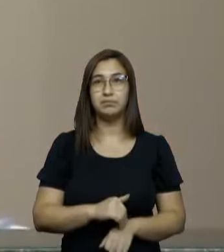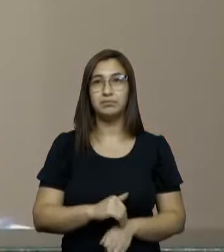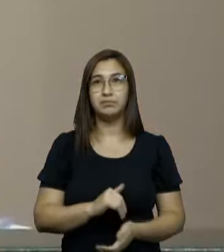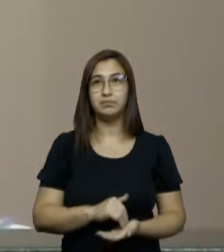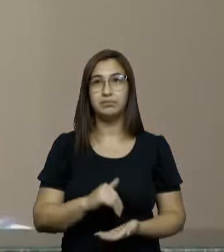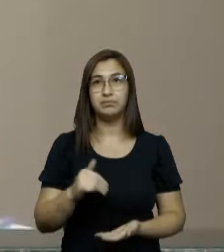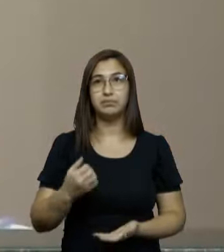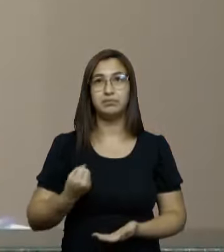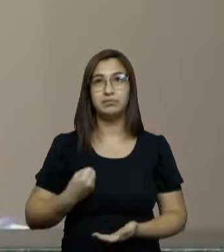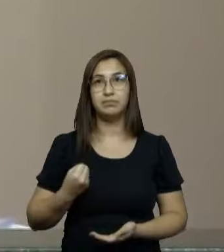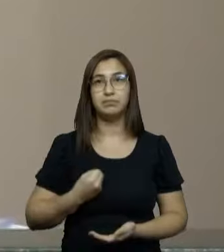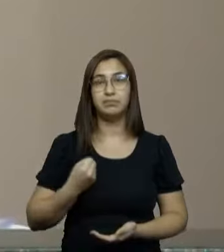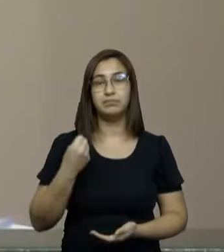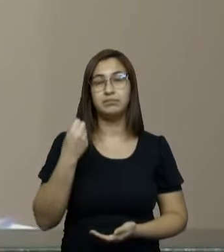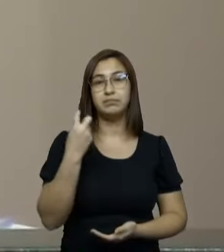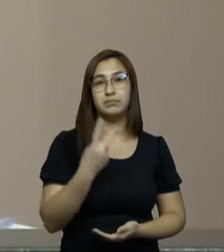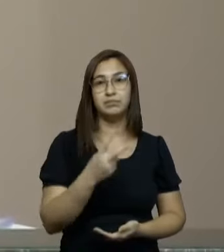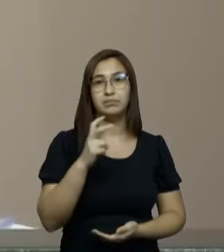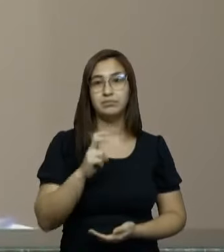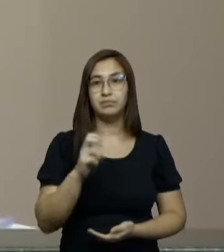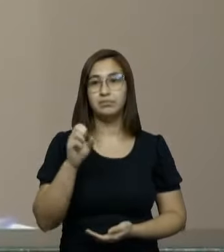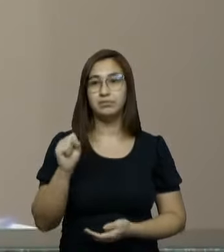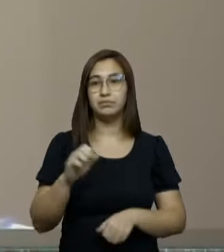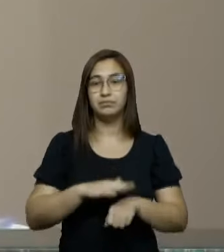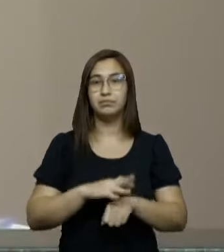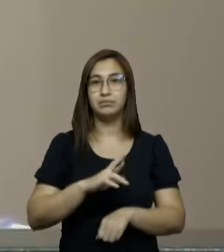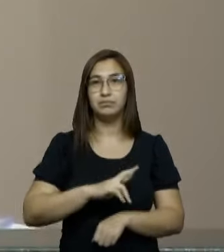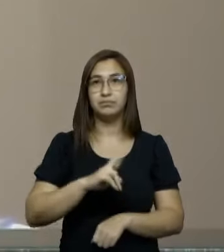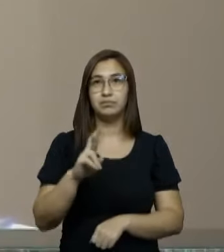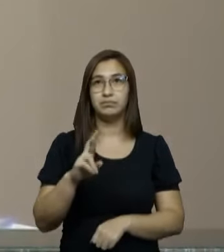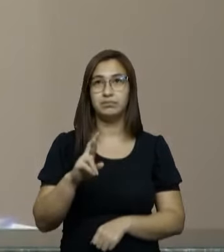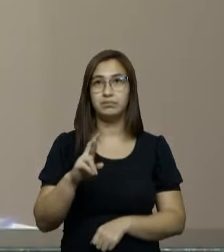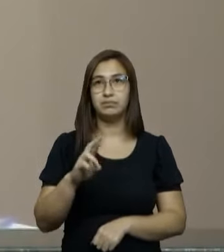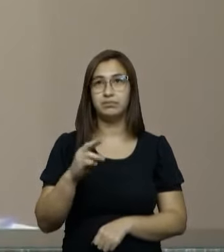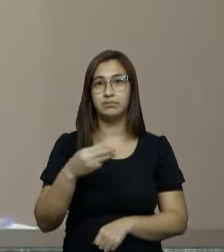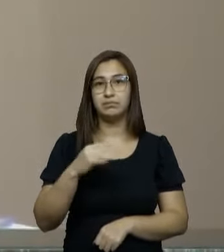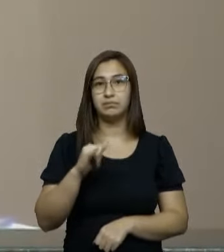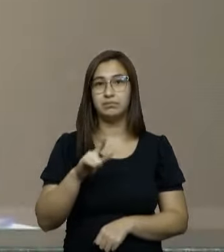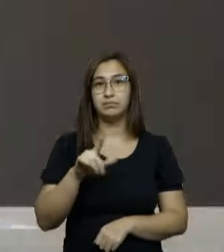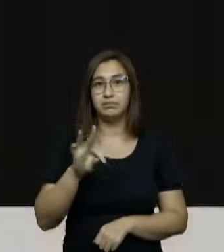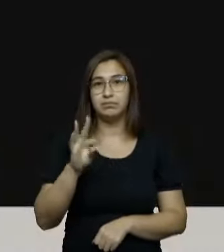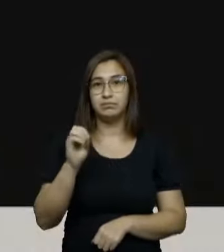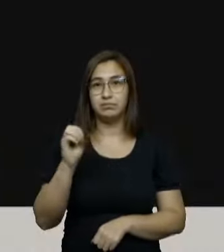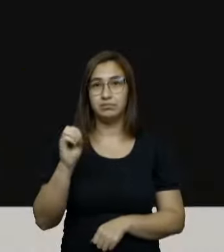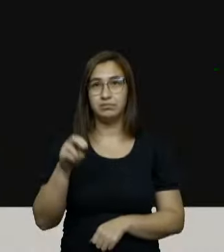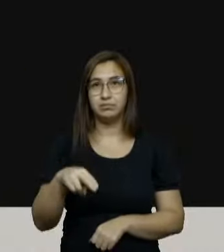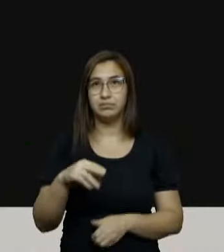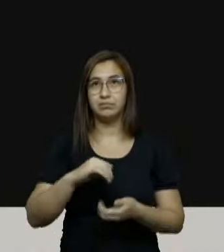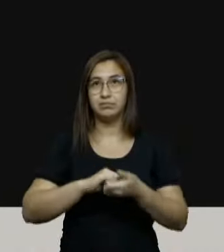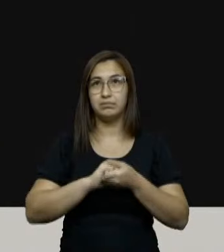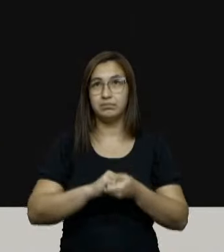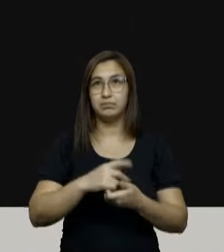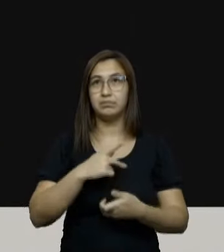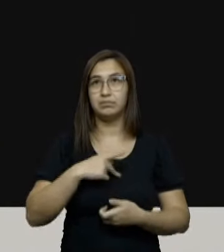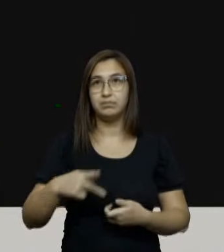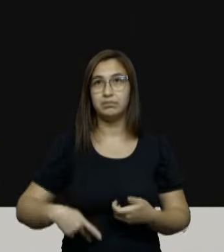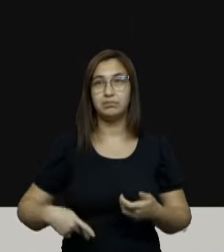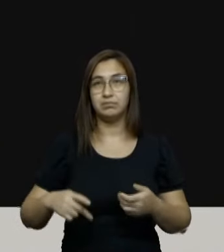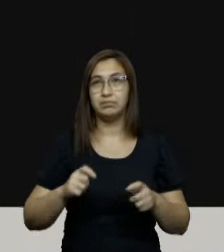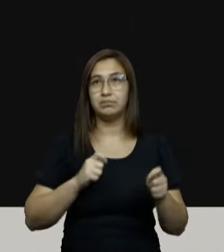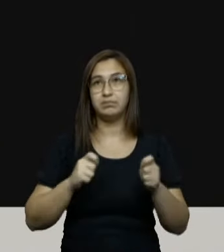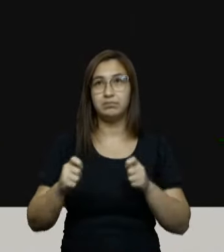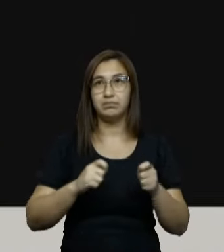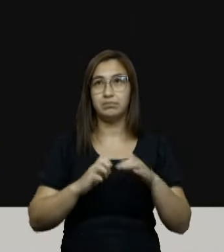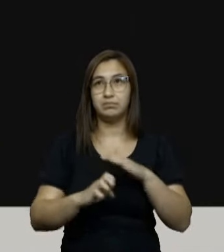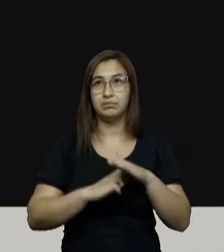Moção número 258, autor deputado Milton Obos, cumprimentando o presidente da Associação dos Empreendedores de